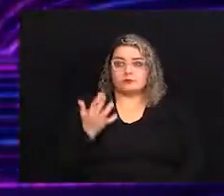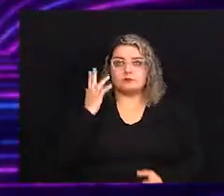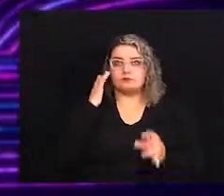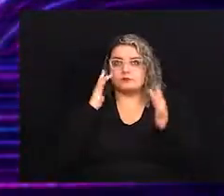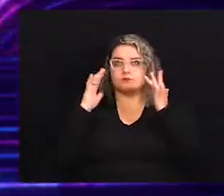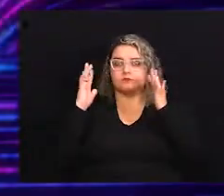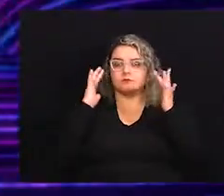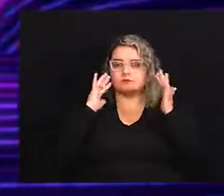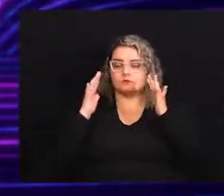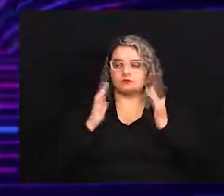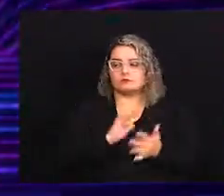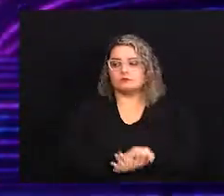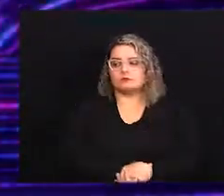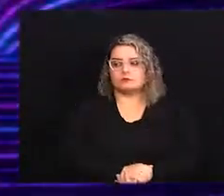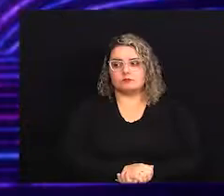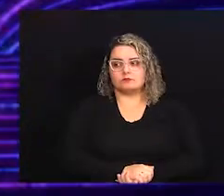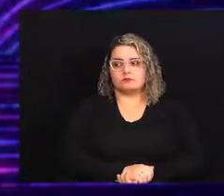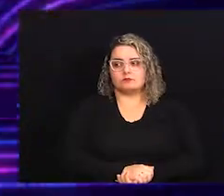sonho,